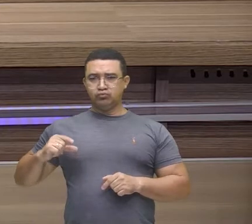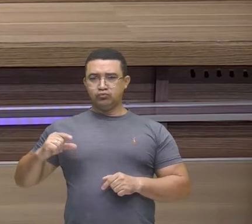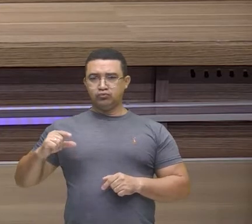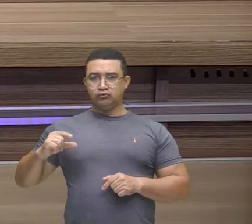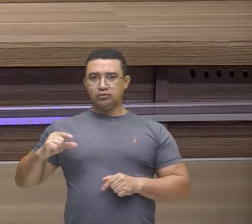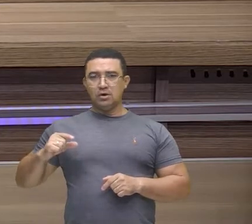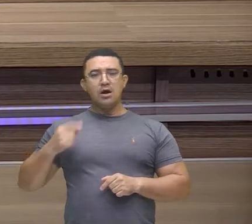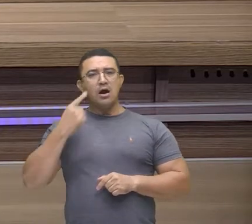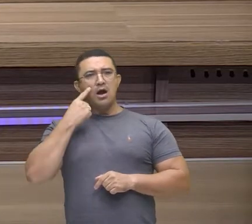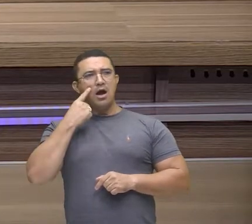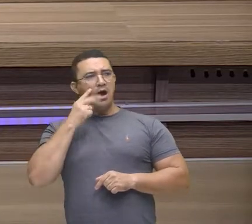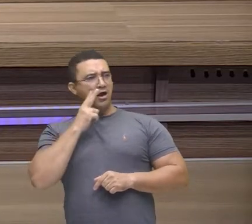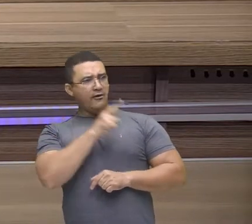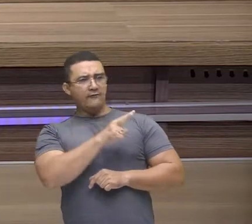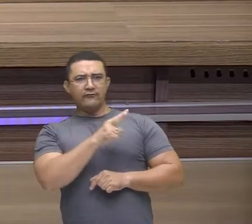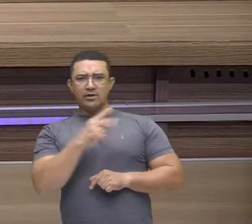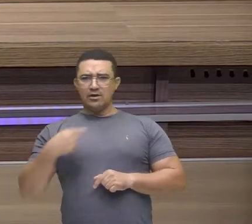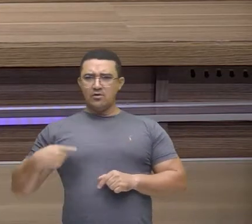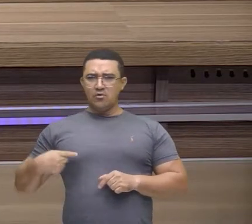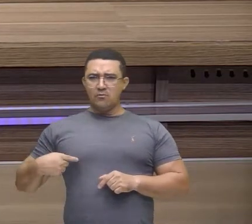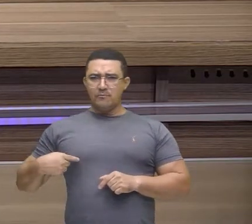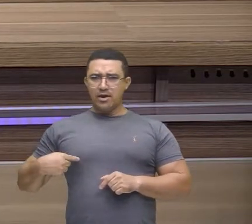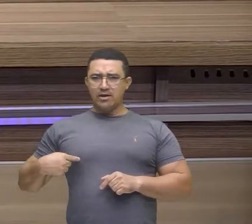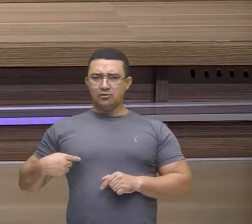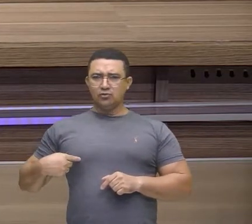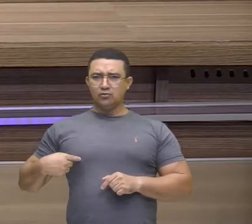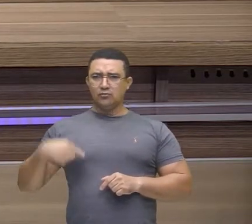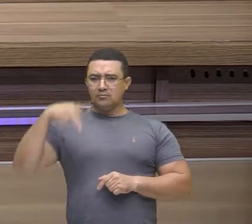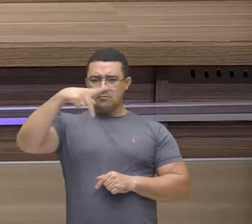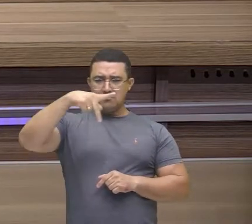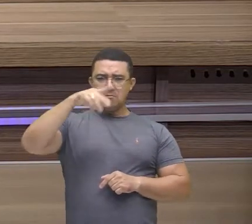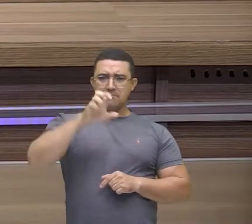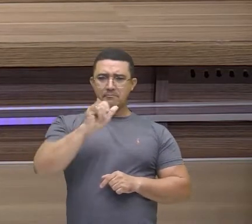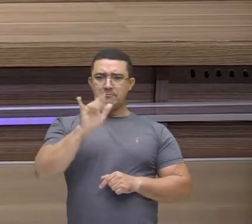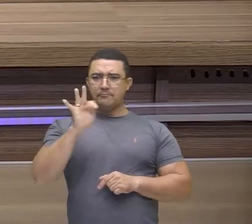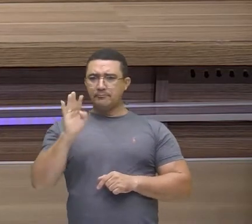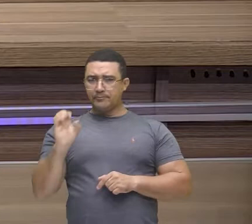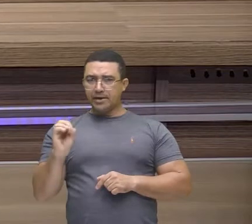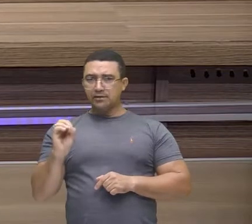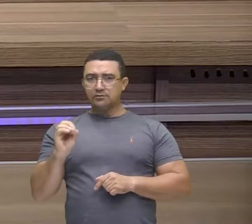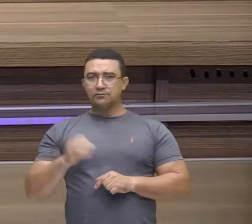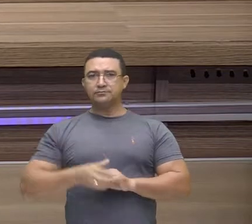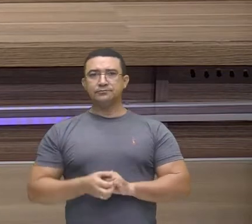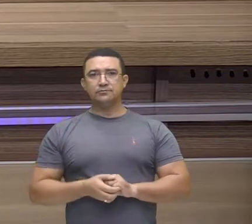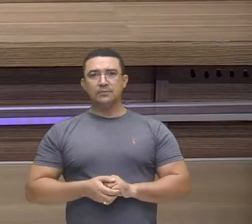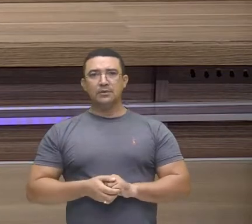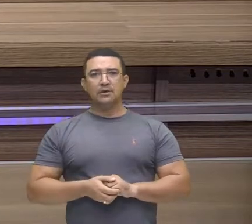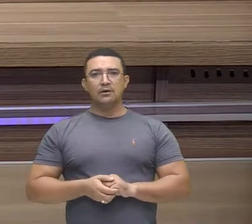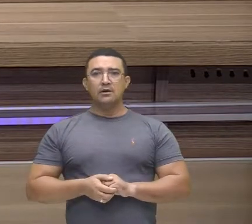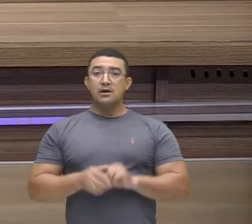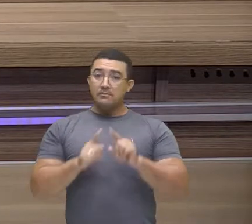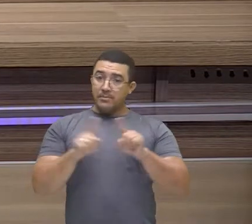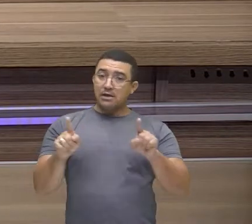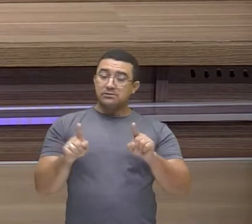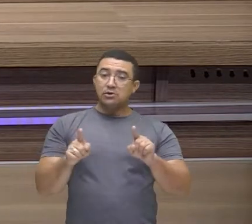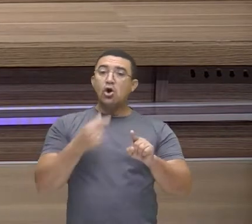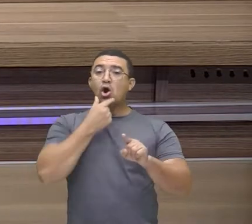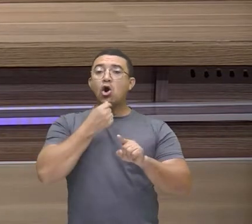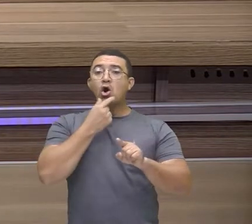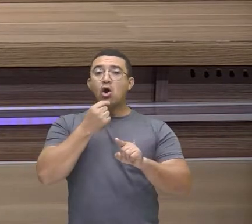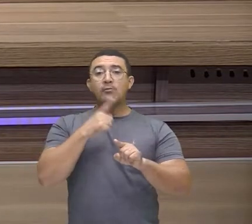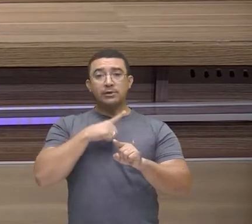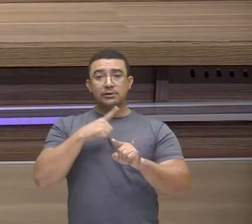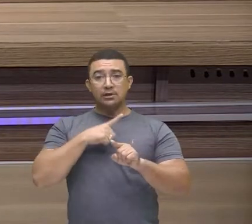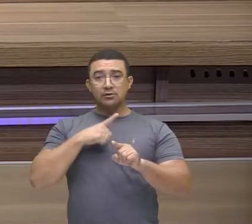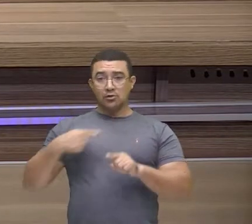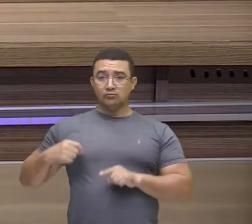só do peito, que chamam de peito para a criança, né? Ou melhor, para o menino. Mas o menino, o que ocorre? Ele